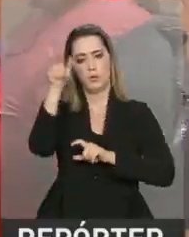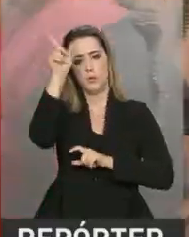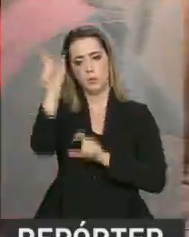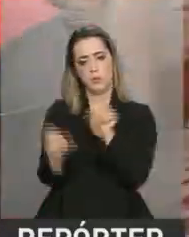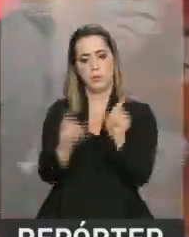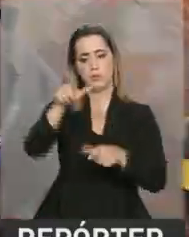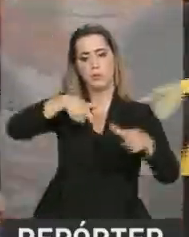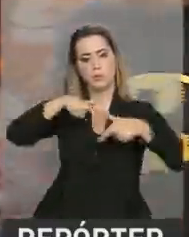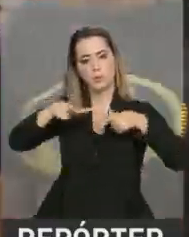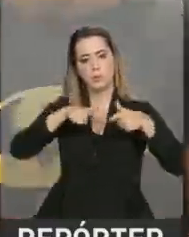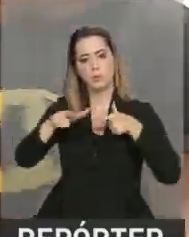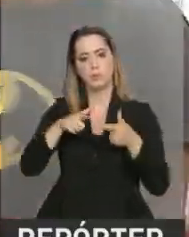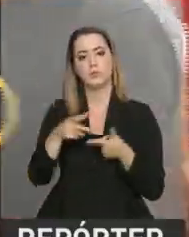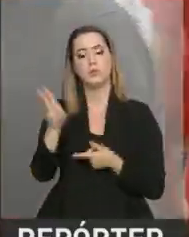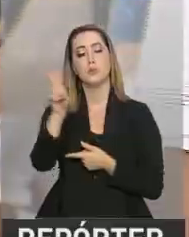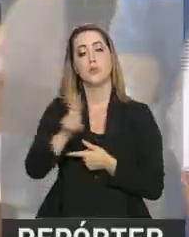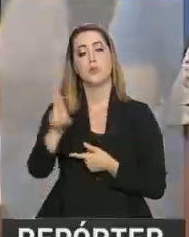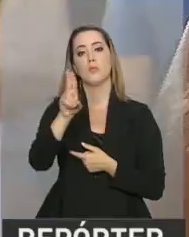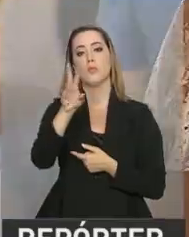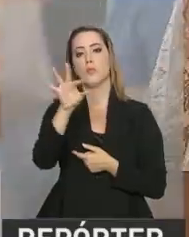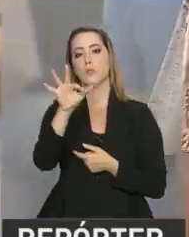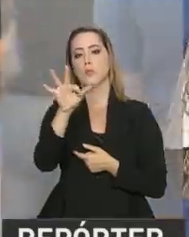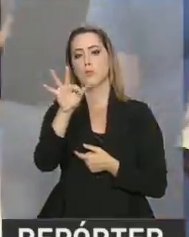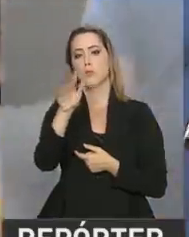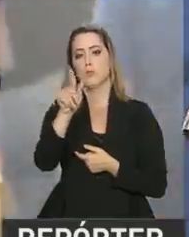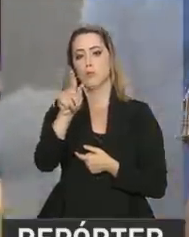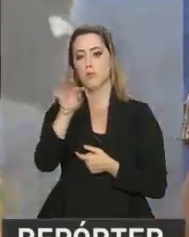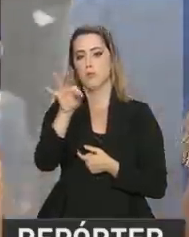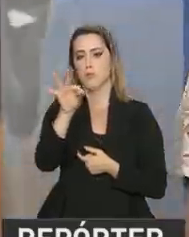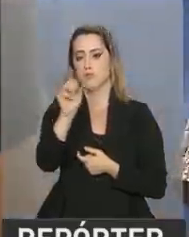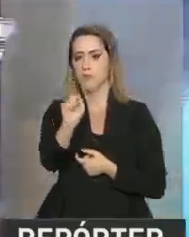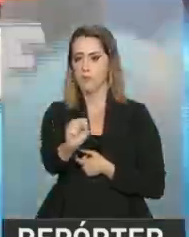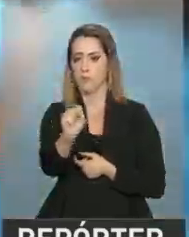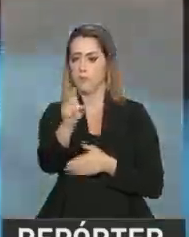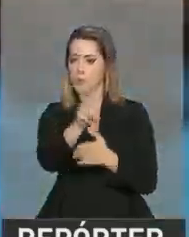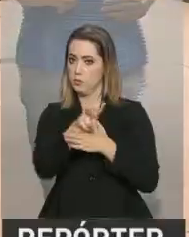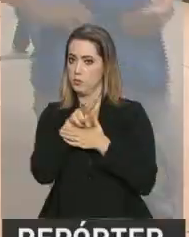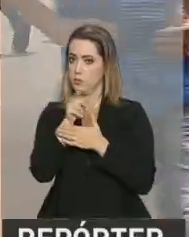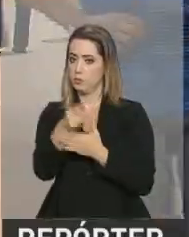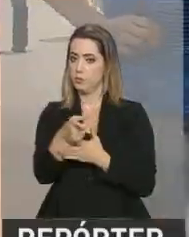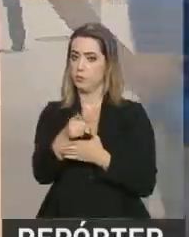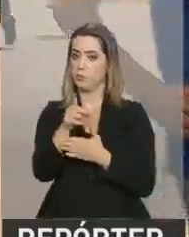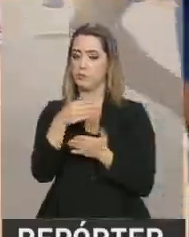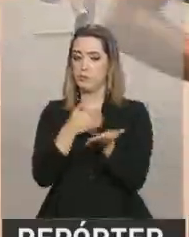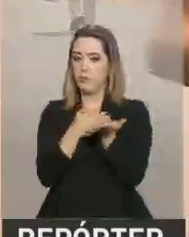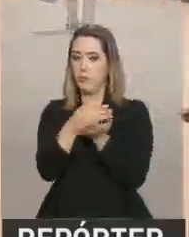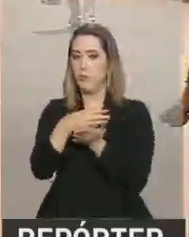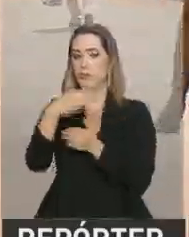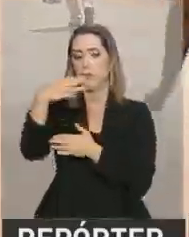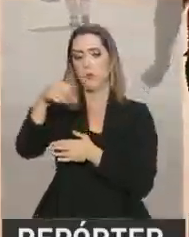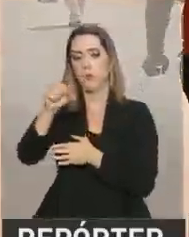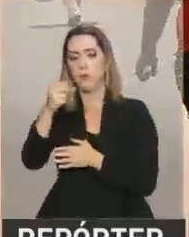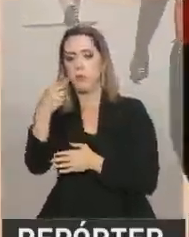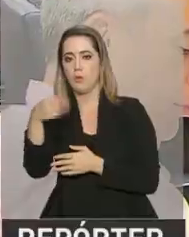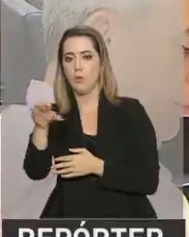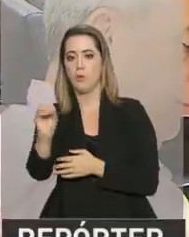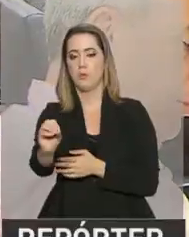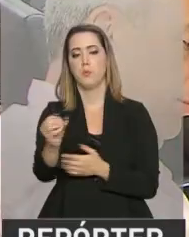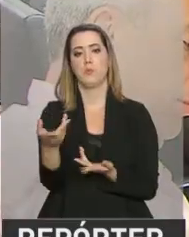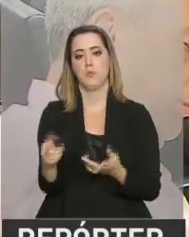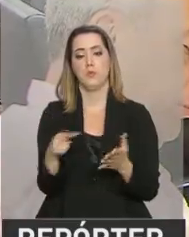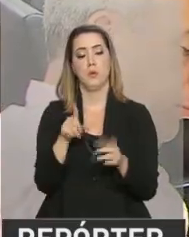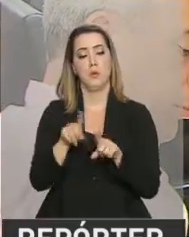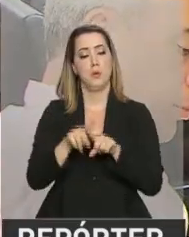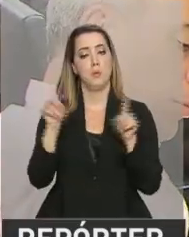FGTS como garantia para empréstimo consignado é de Março mas ainda faltavam os detalhes por